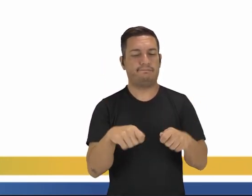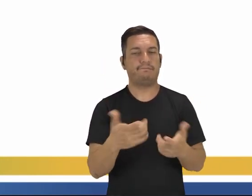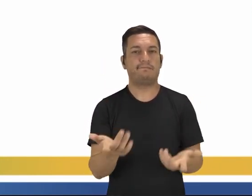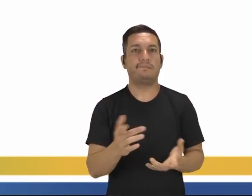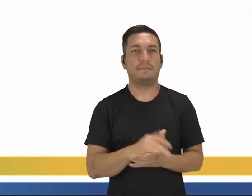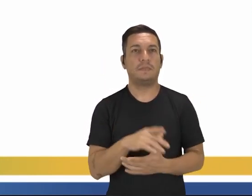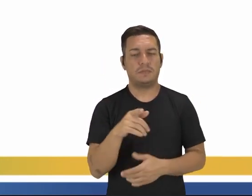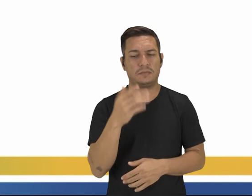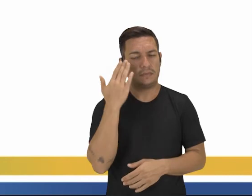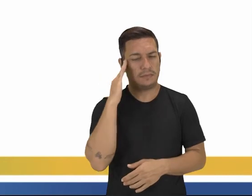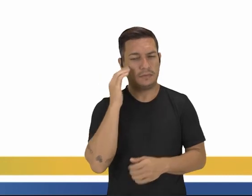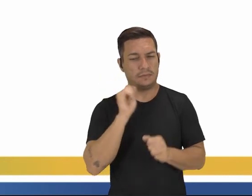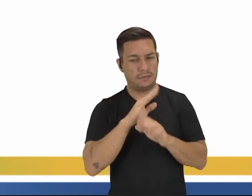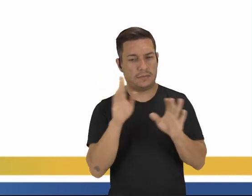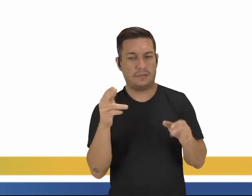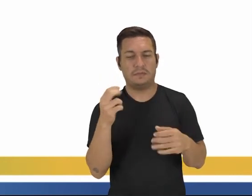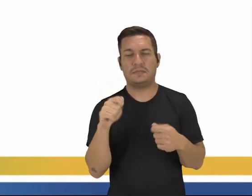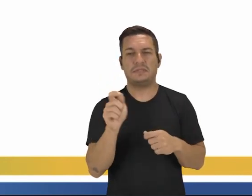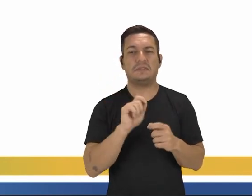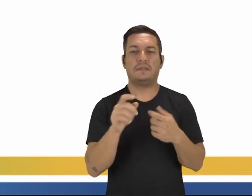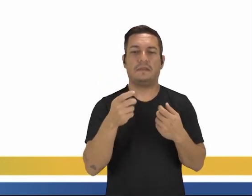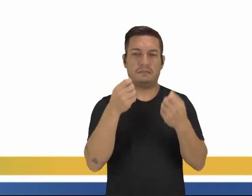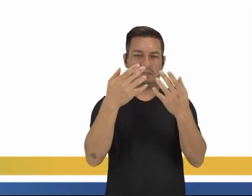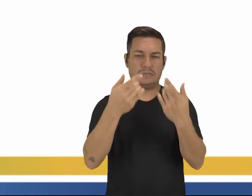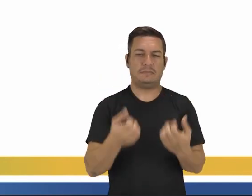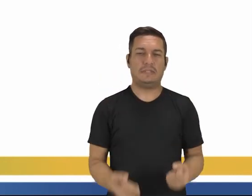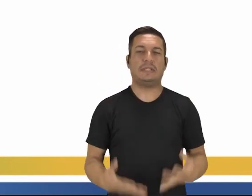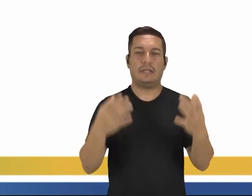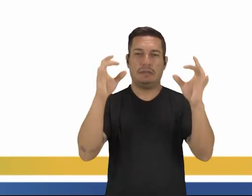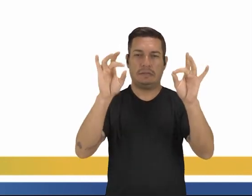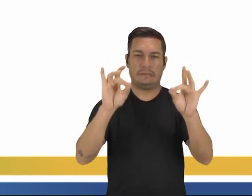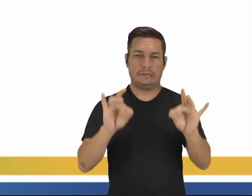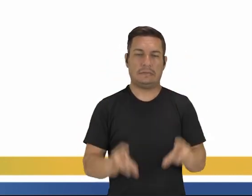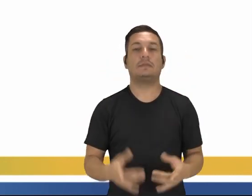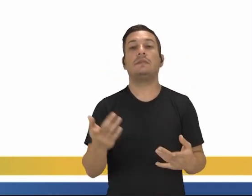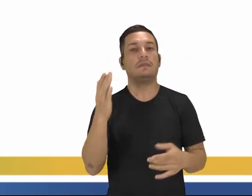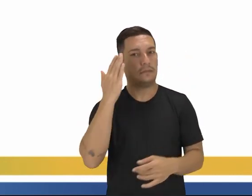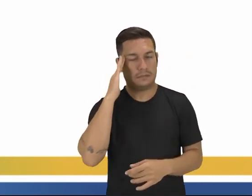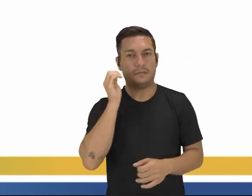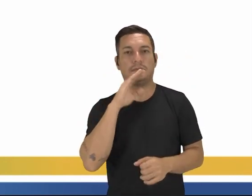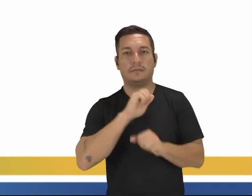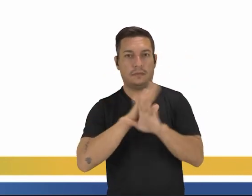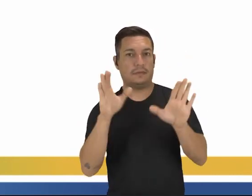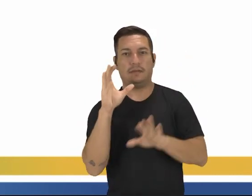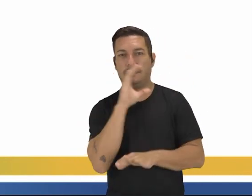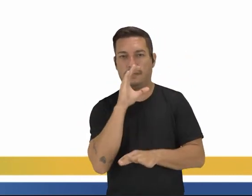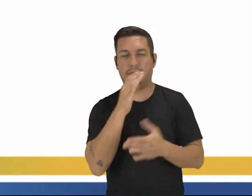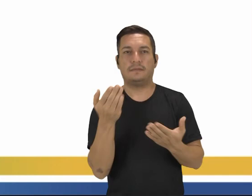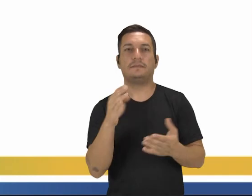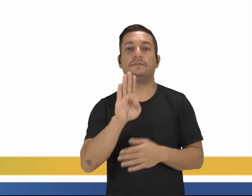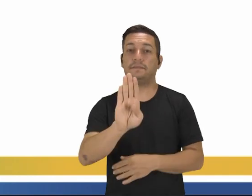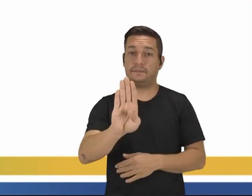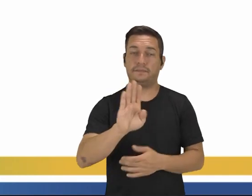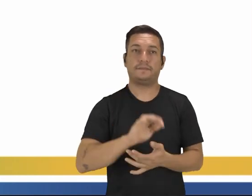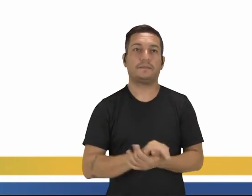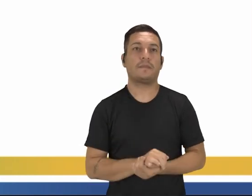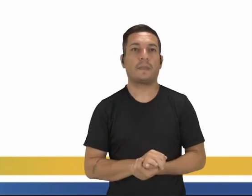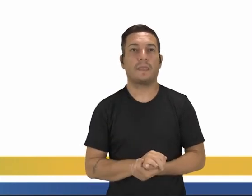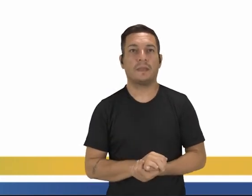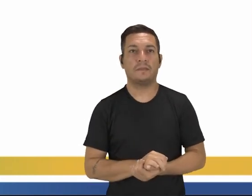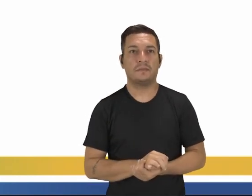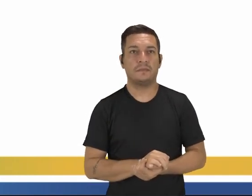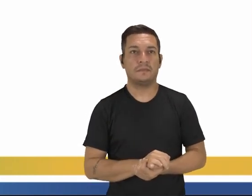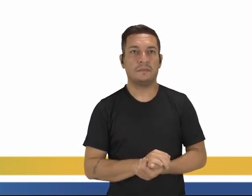para você ser um bom entendedor, não precisa ter muitas palavras. Você já vai conseguir entender rapidinho aí. Letra B. Del